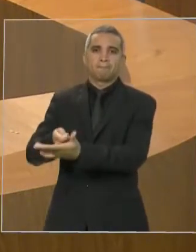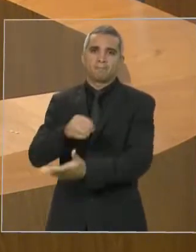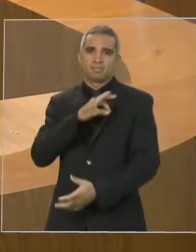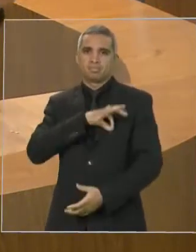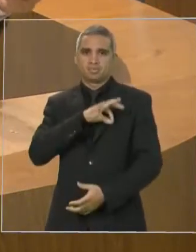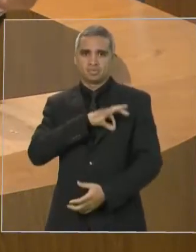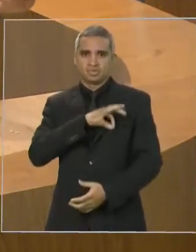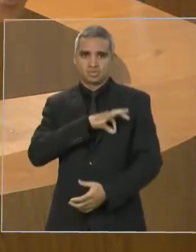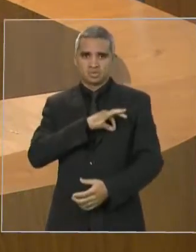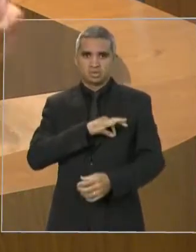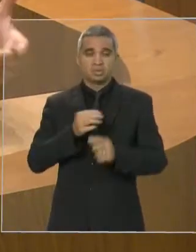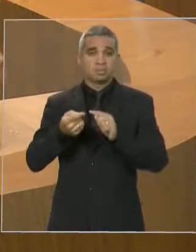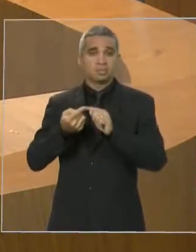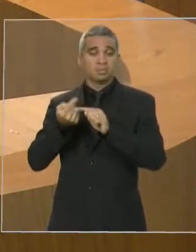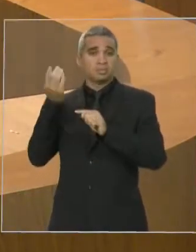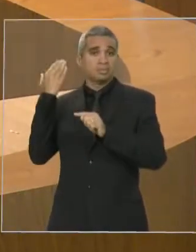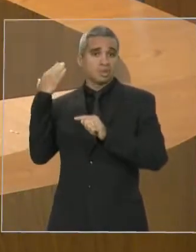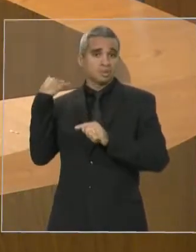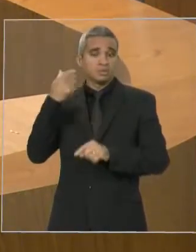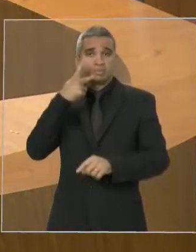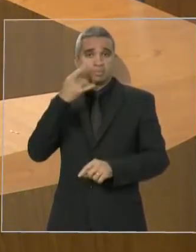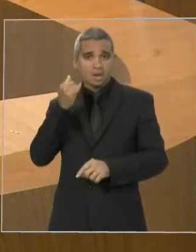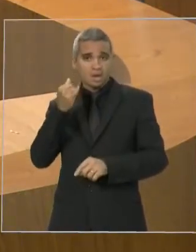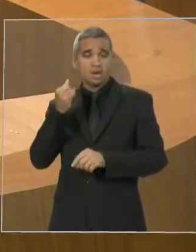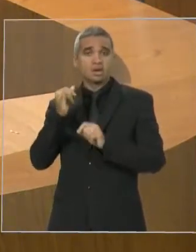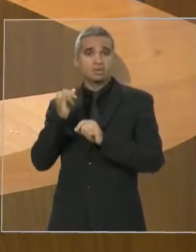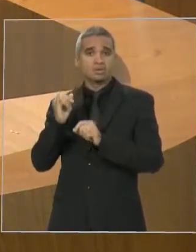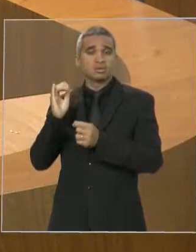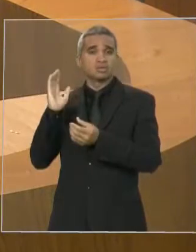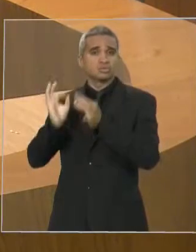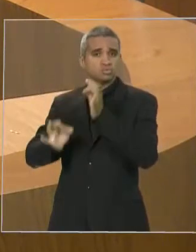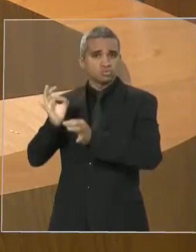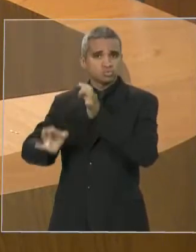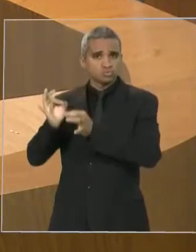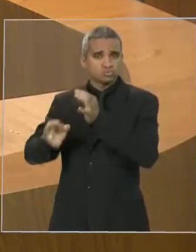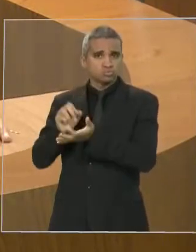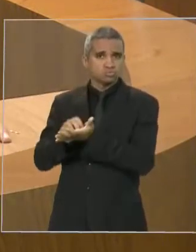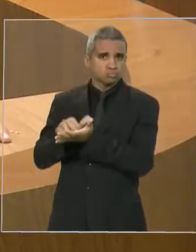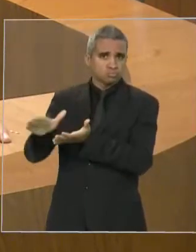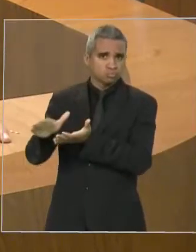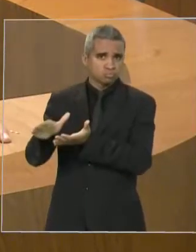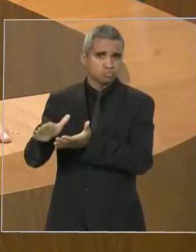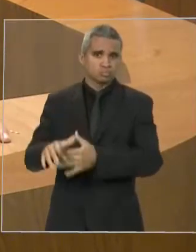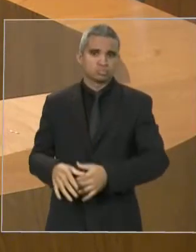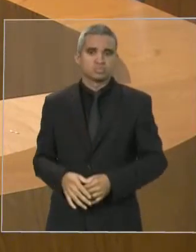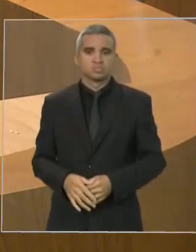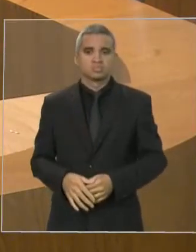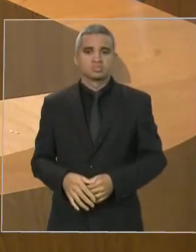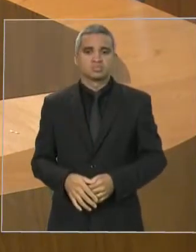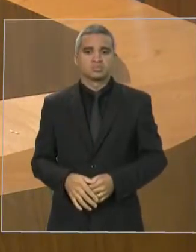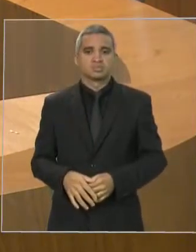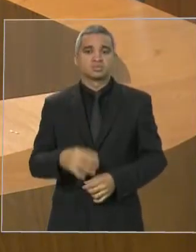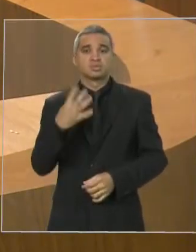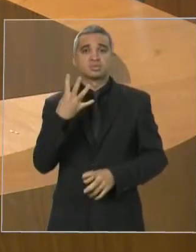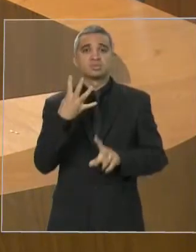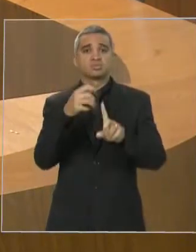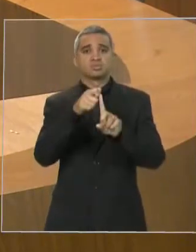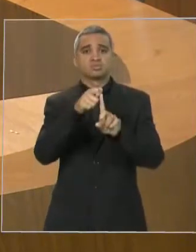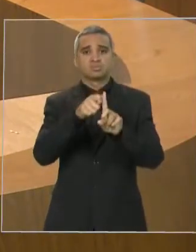cassado, o mandato do pai foi cassado, saiu da prefeitura deixando